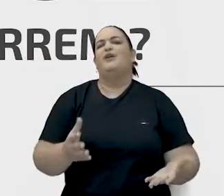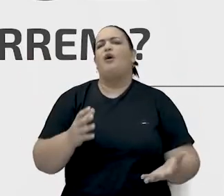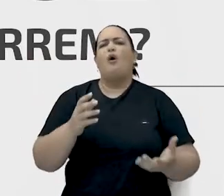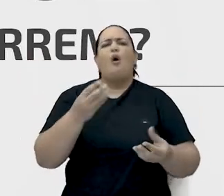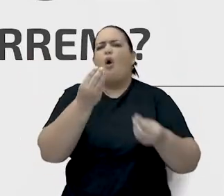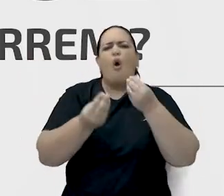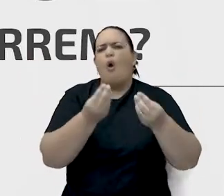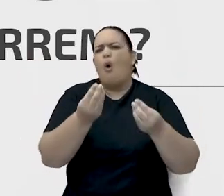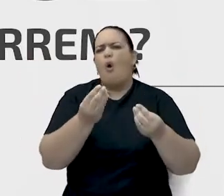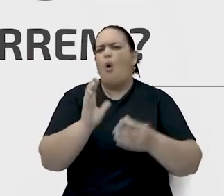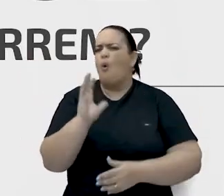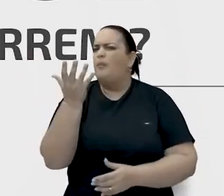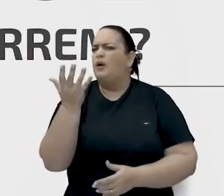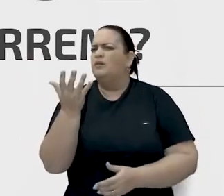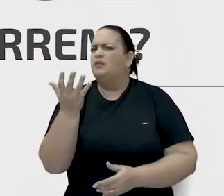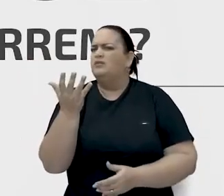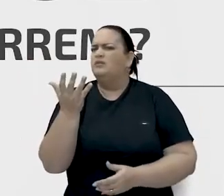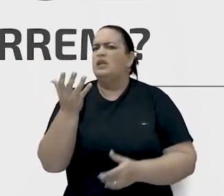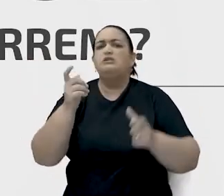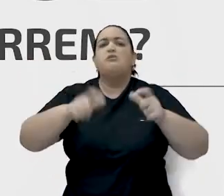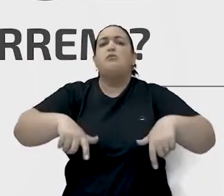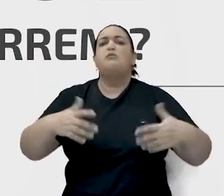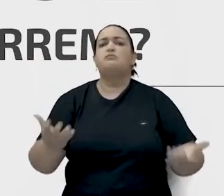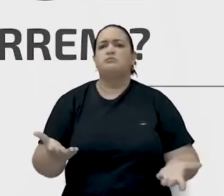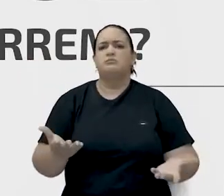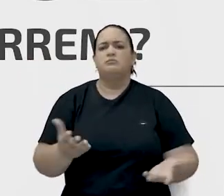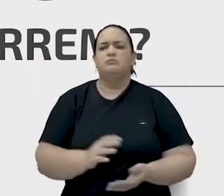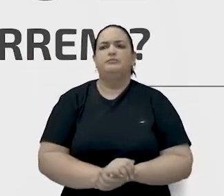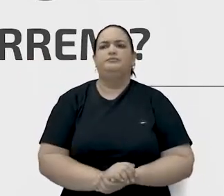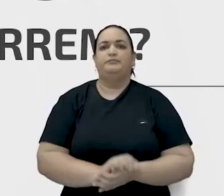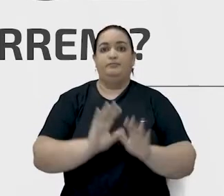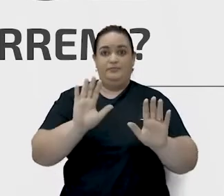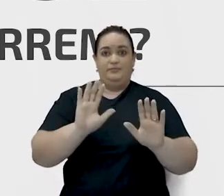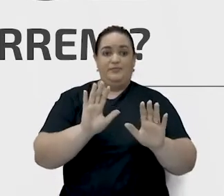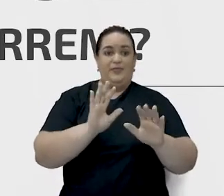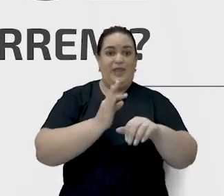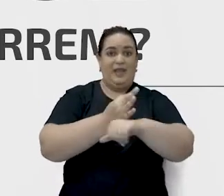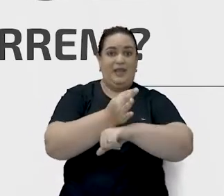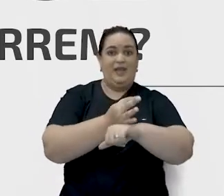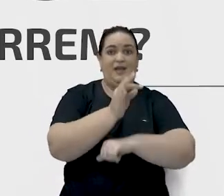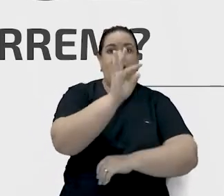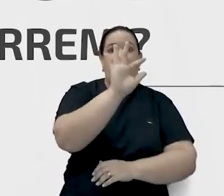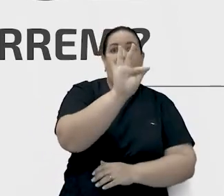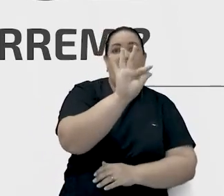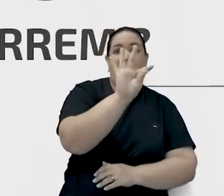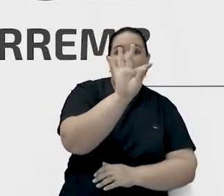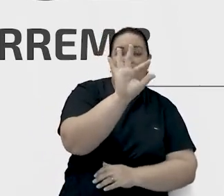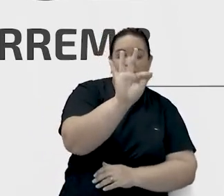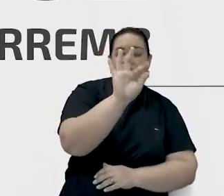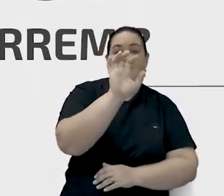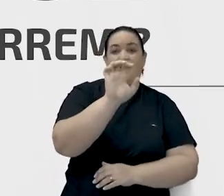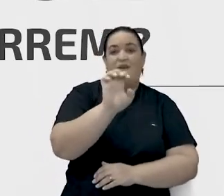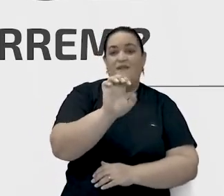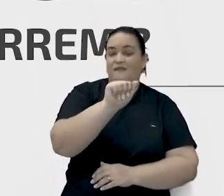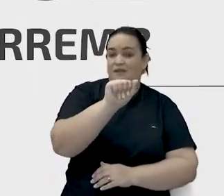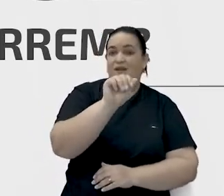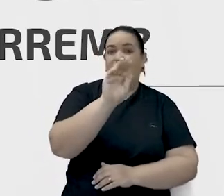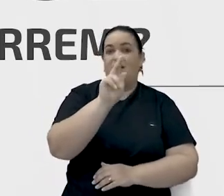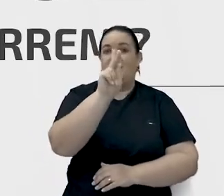essas informações? O termo fake news ele ganhou uma visibilidade após